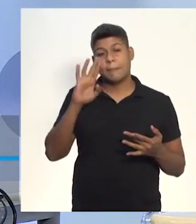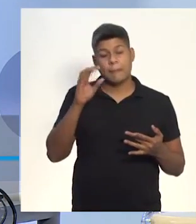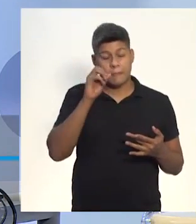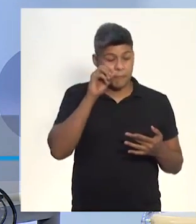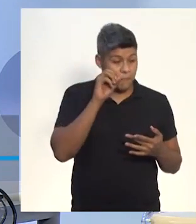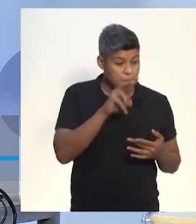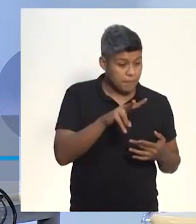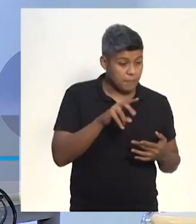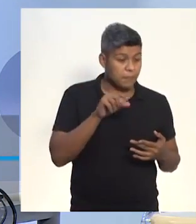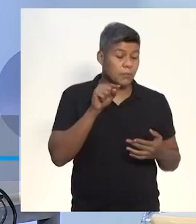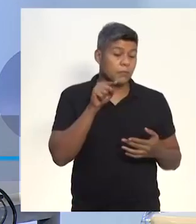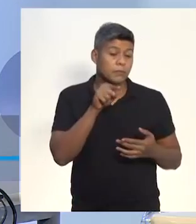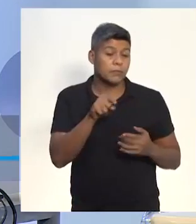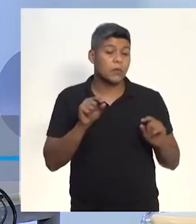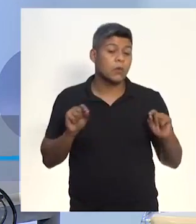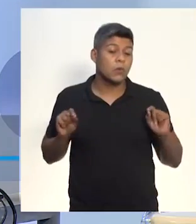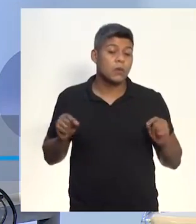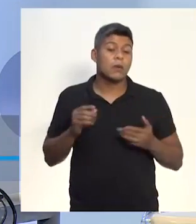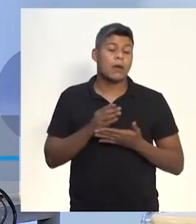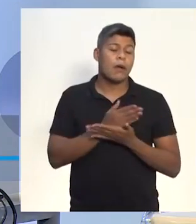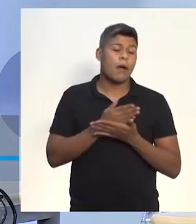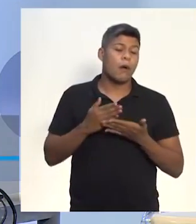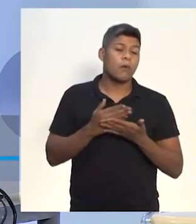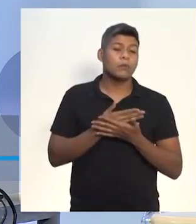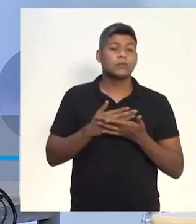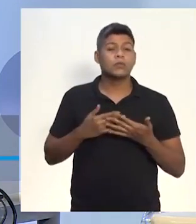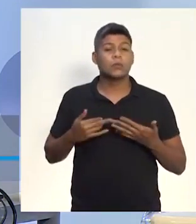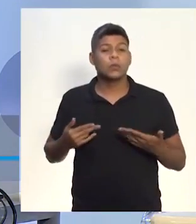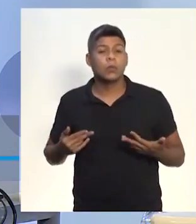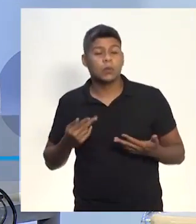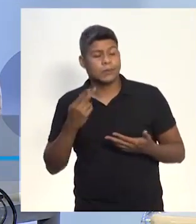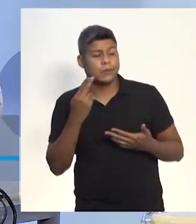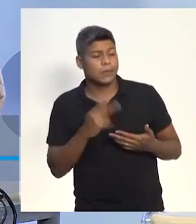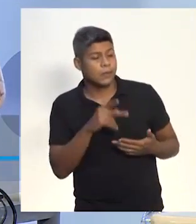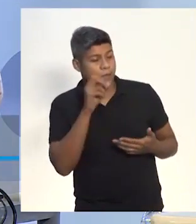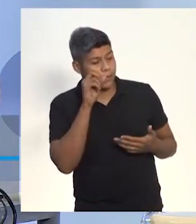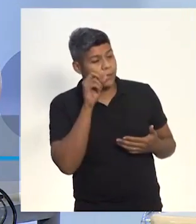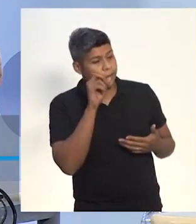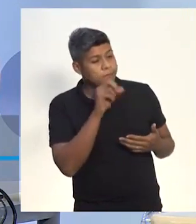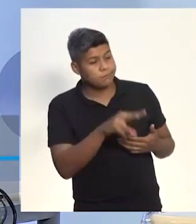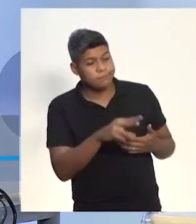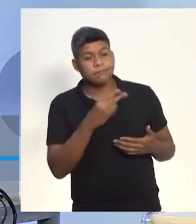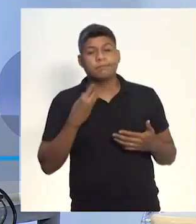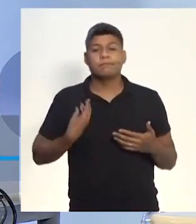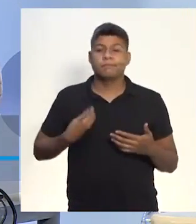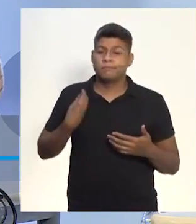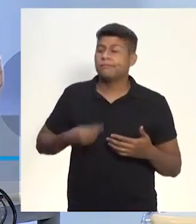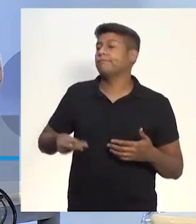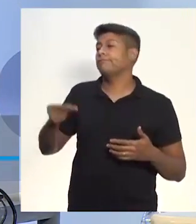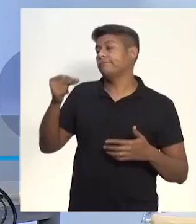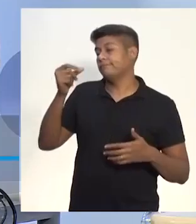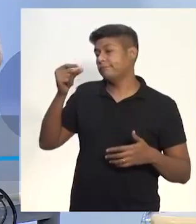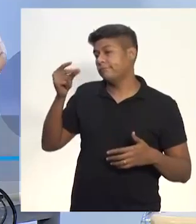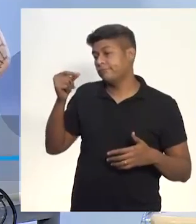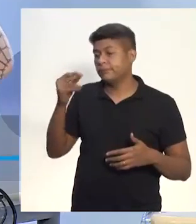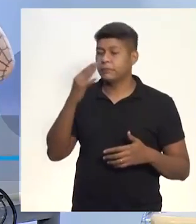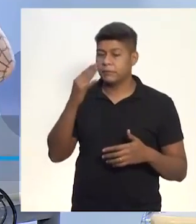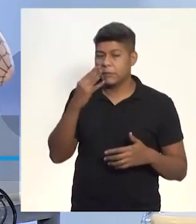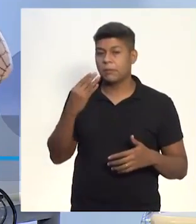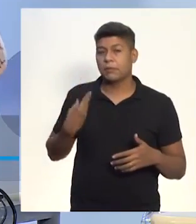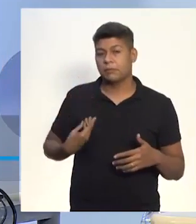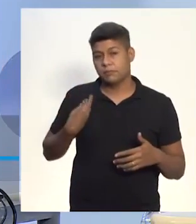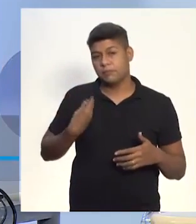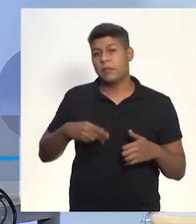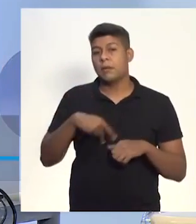em Fantine talvez alguns traços do que ele mesmo havia sido tempos atrás, quando ele ainda vivia